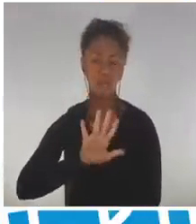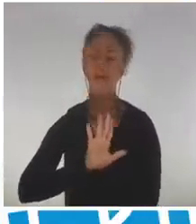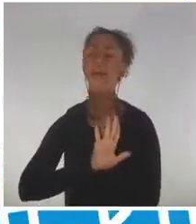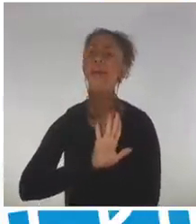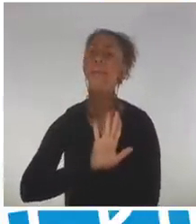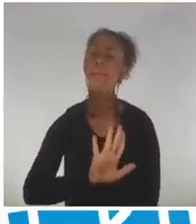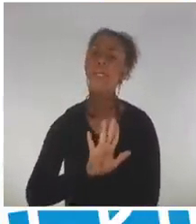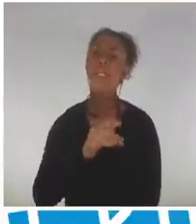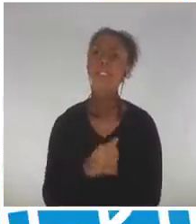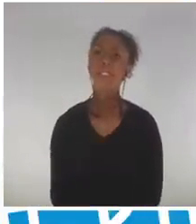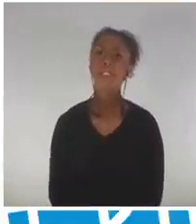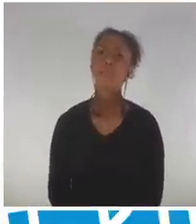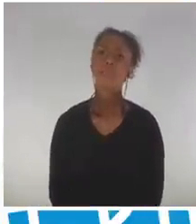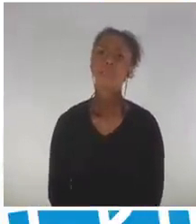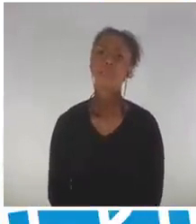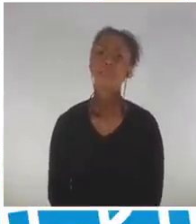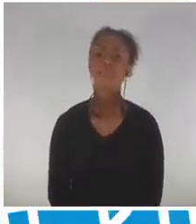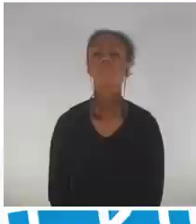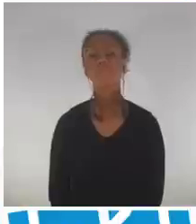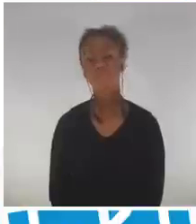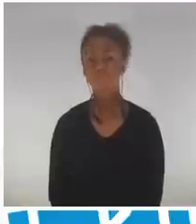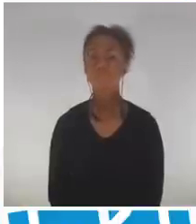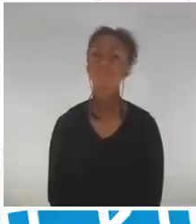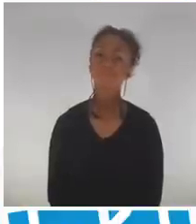tinha alguns